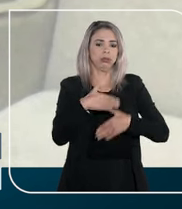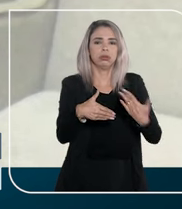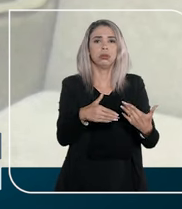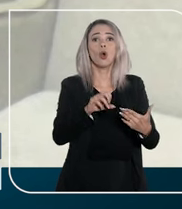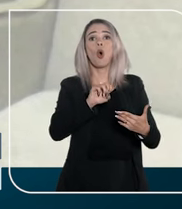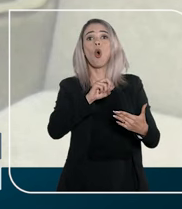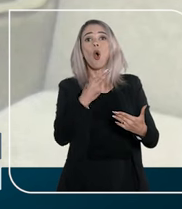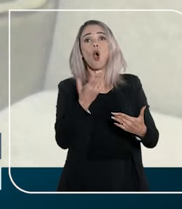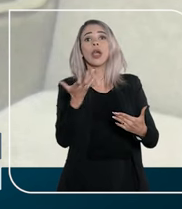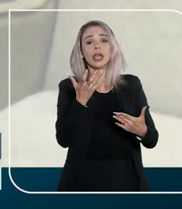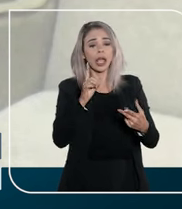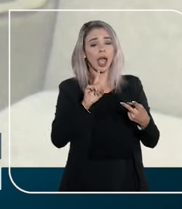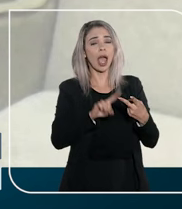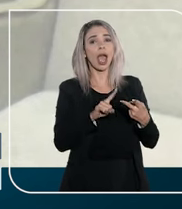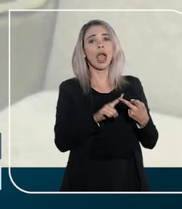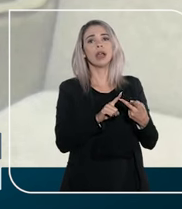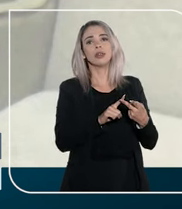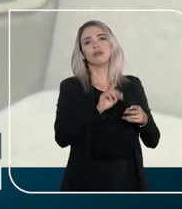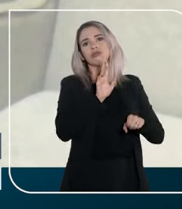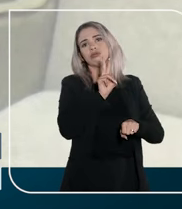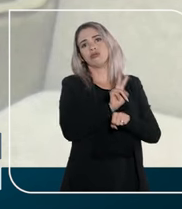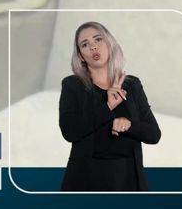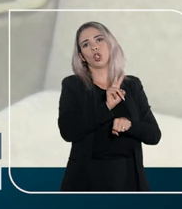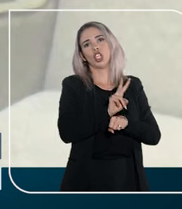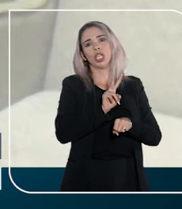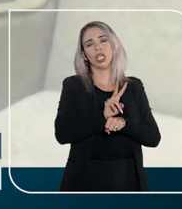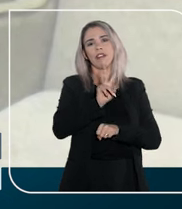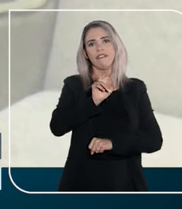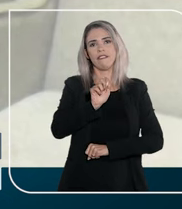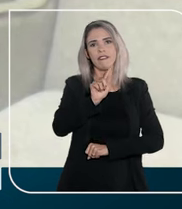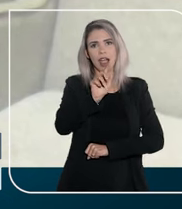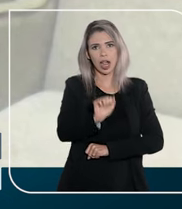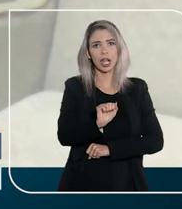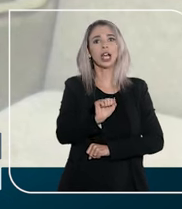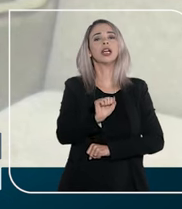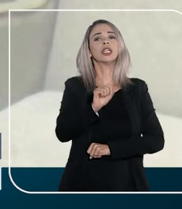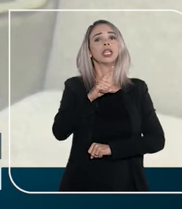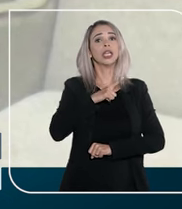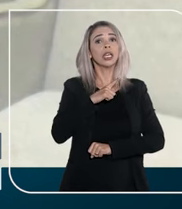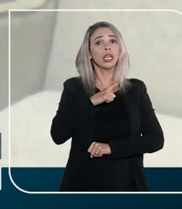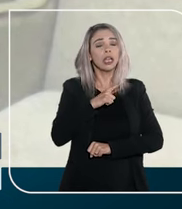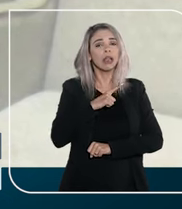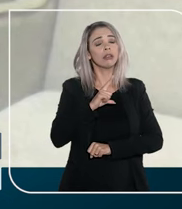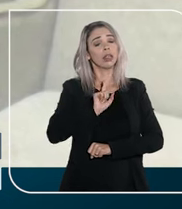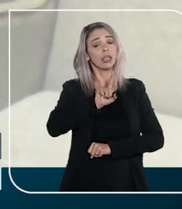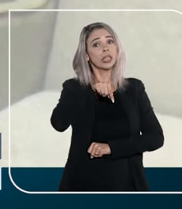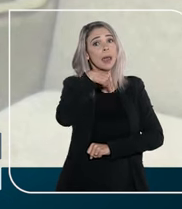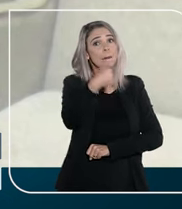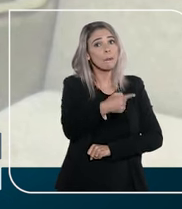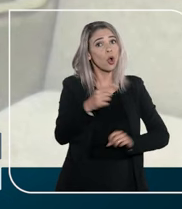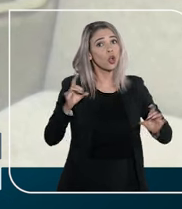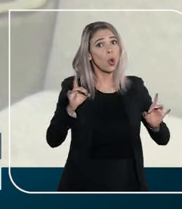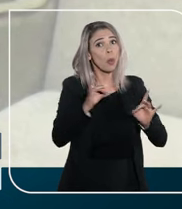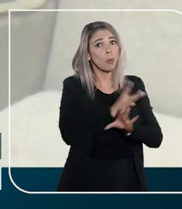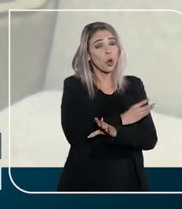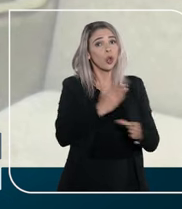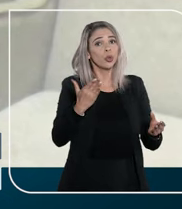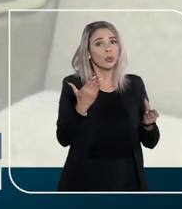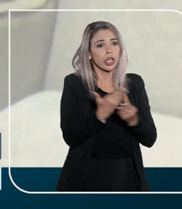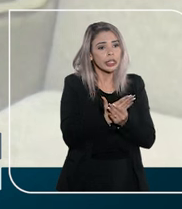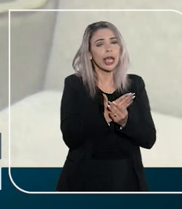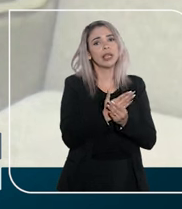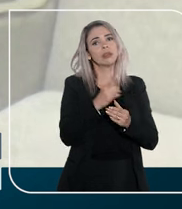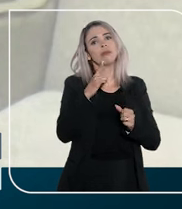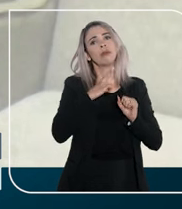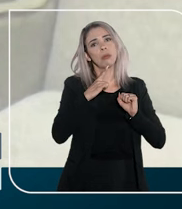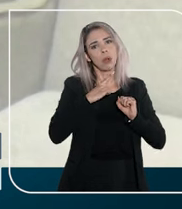aquela vaga lhe seja reservada para que venha a ser ocupada por ele no término do